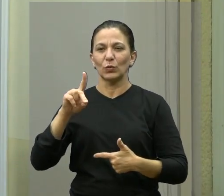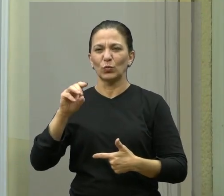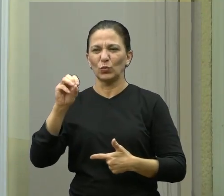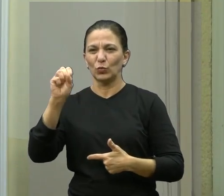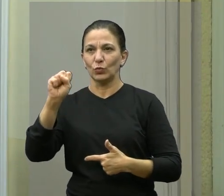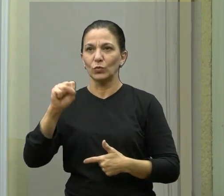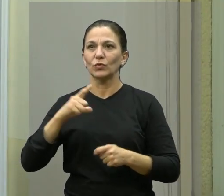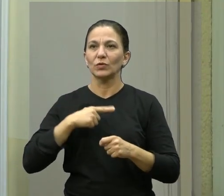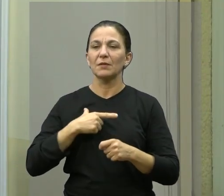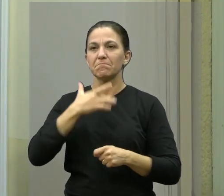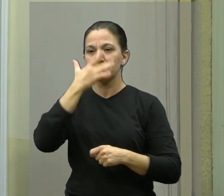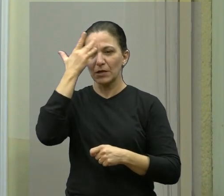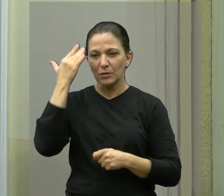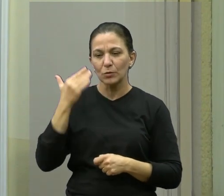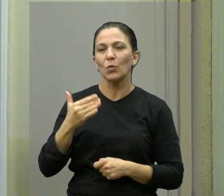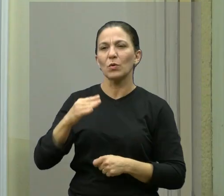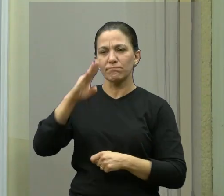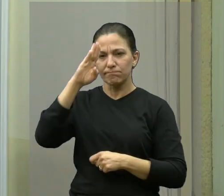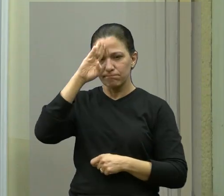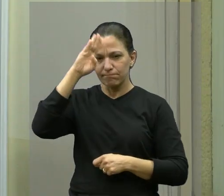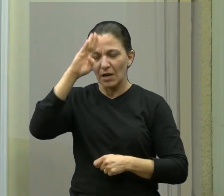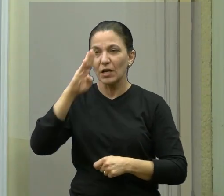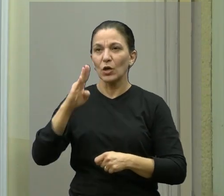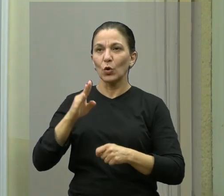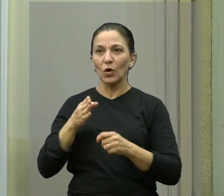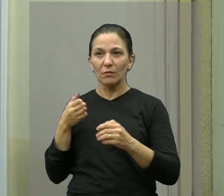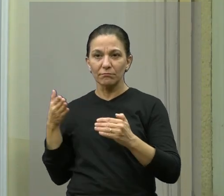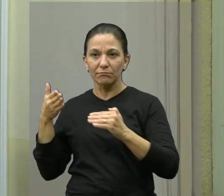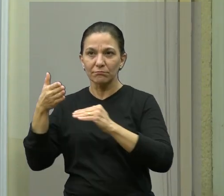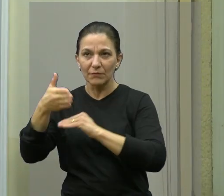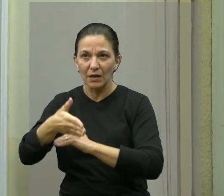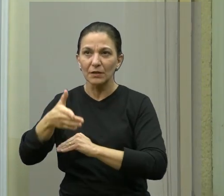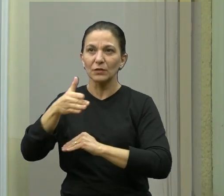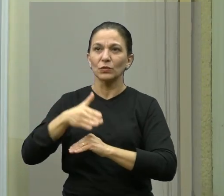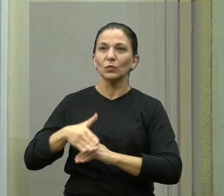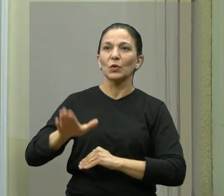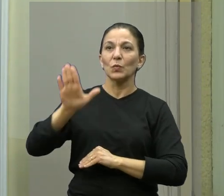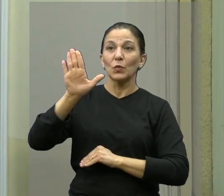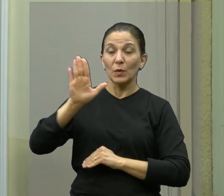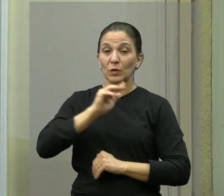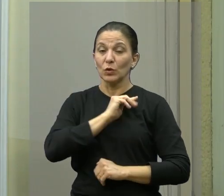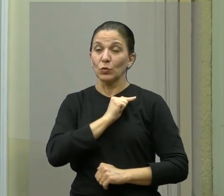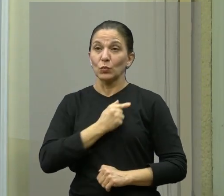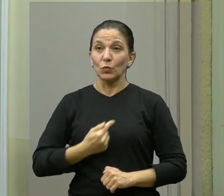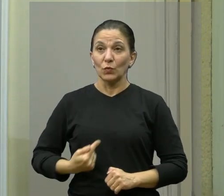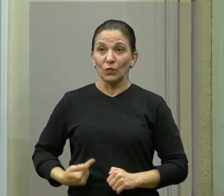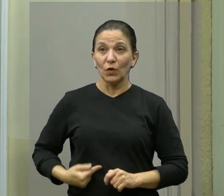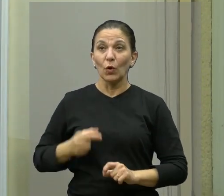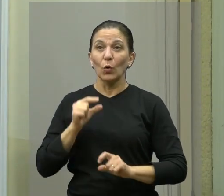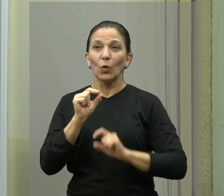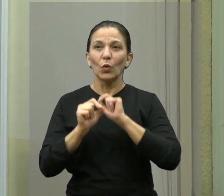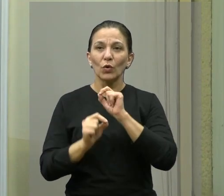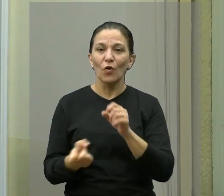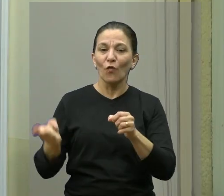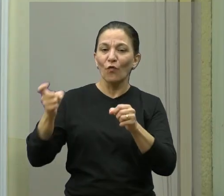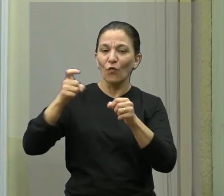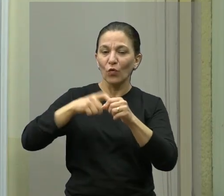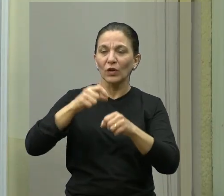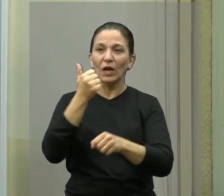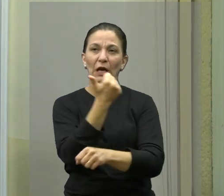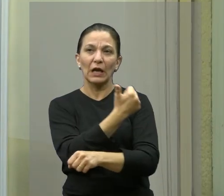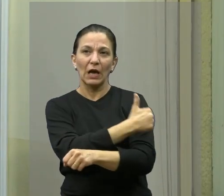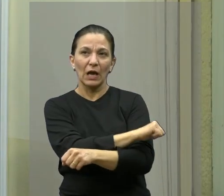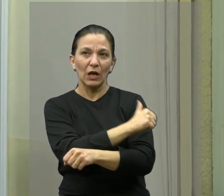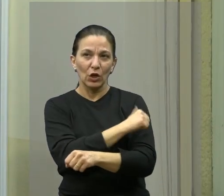1897. Soldados foram enviados para combater em Canudos com a promessa do governador de que, ao voltarem para o Rio de